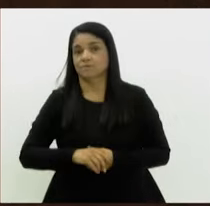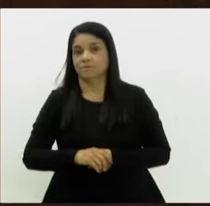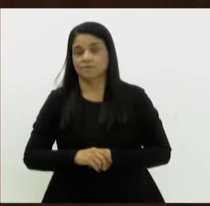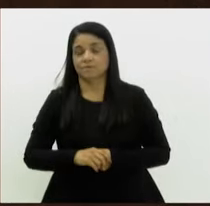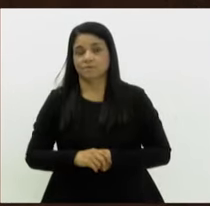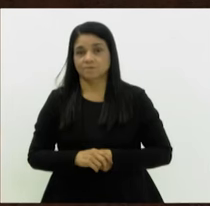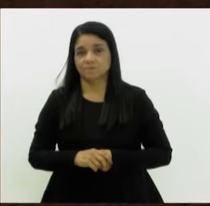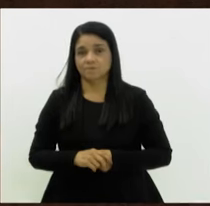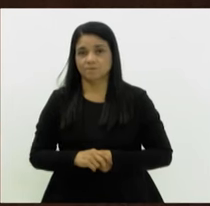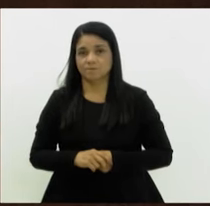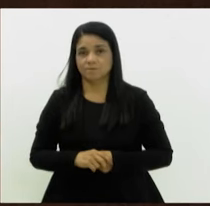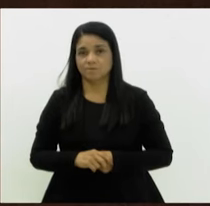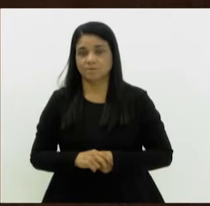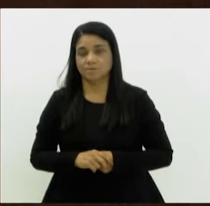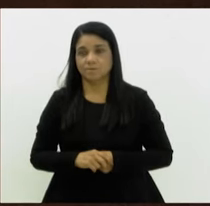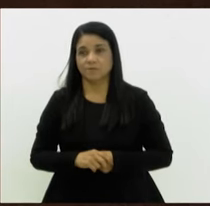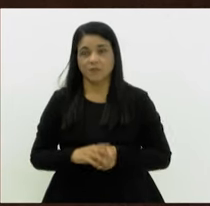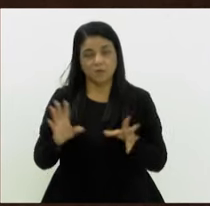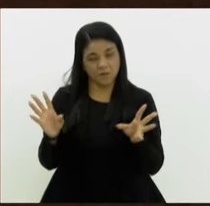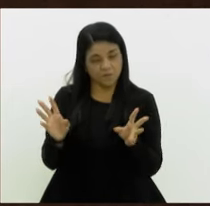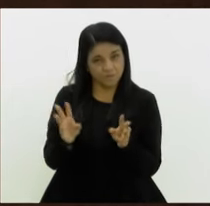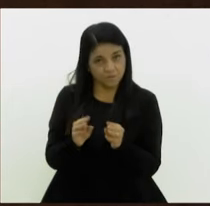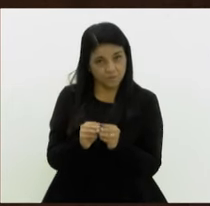Então, para finalizar, eu